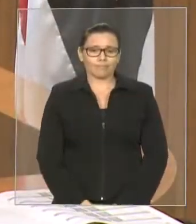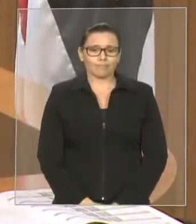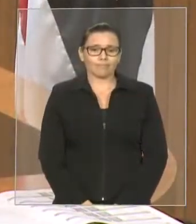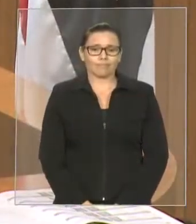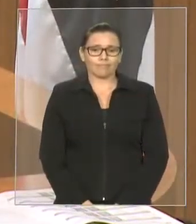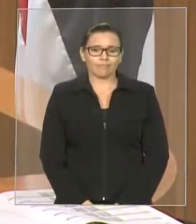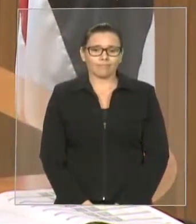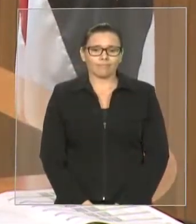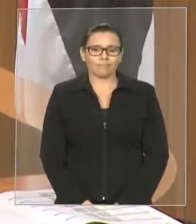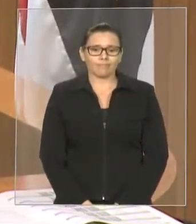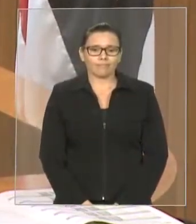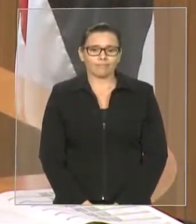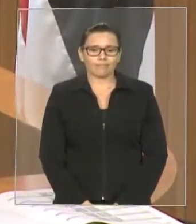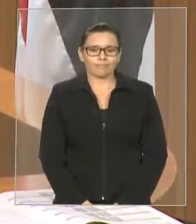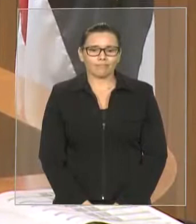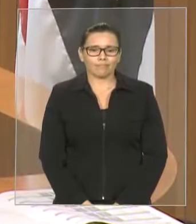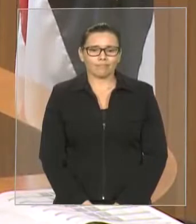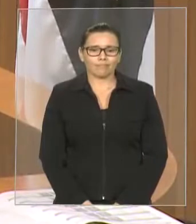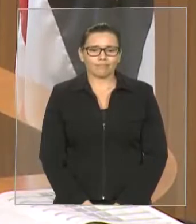parlamentares,